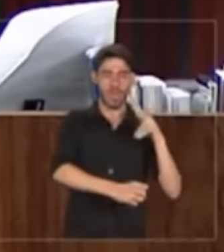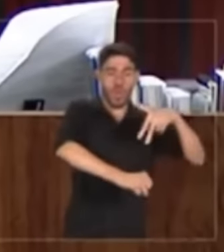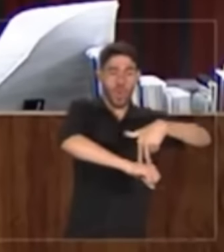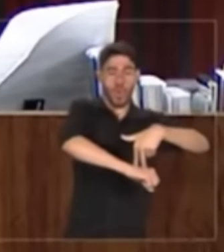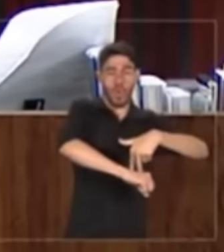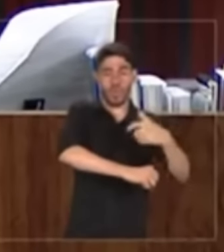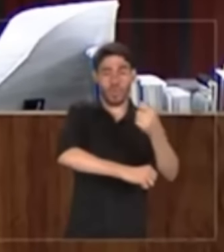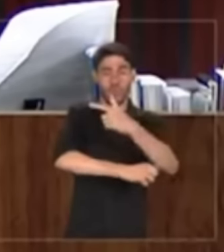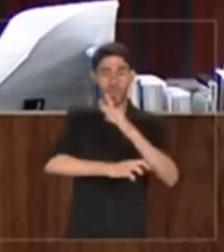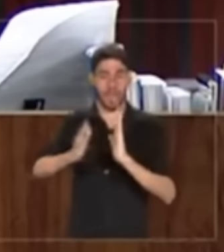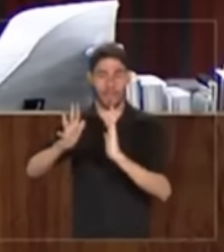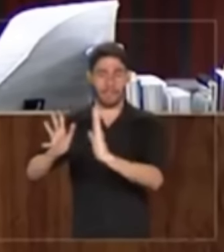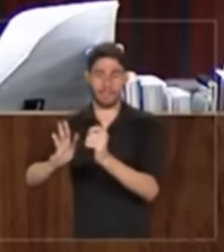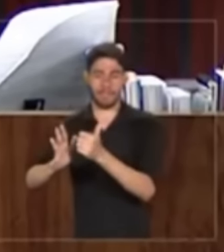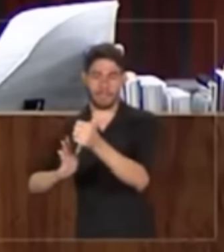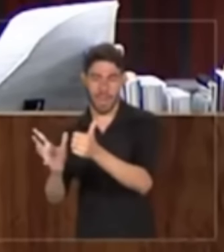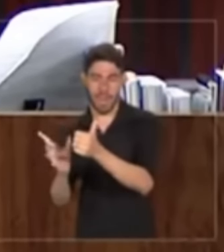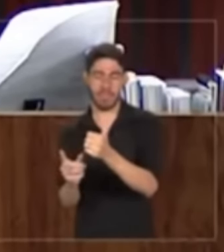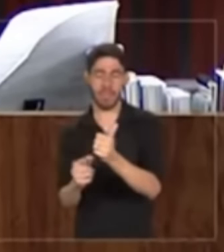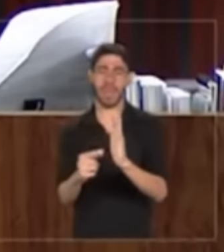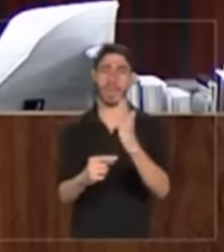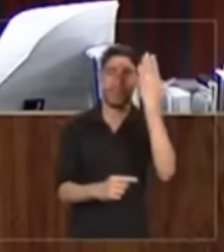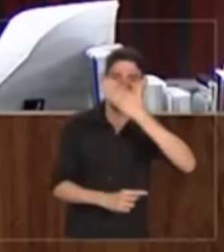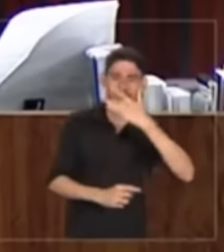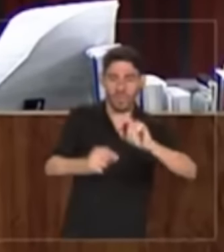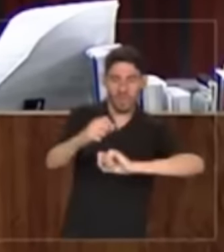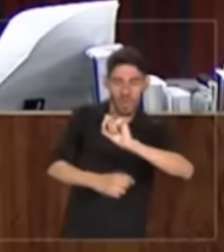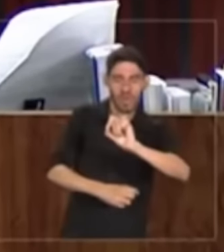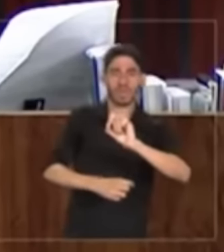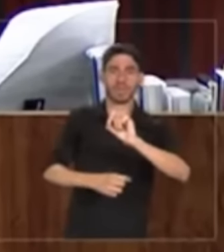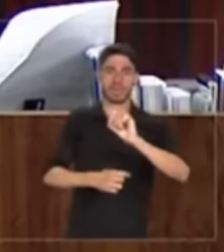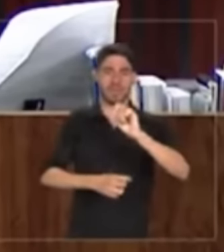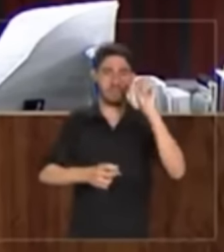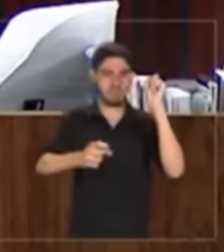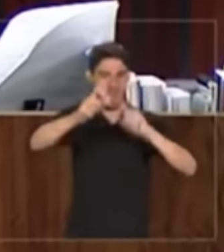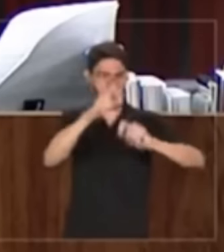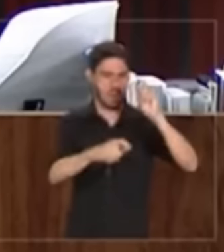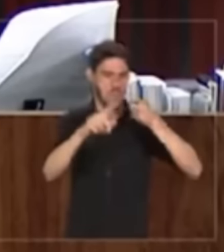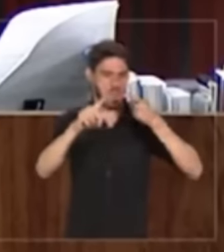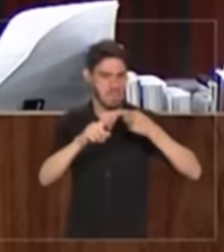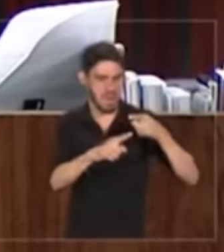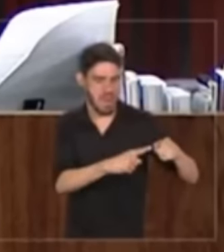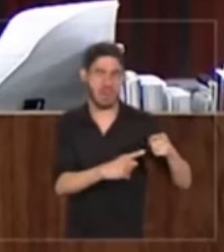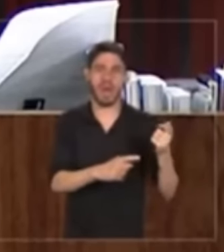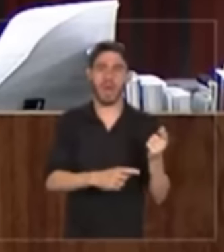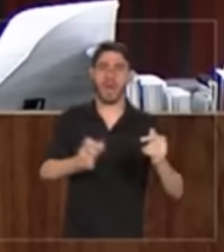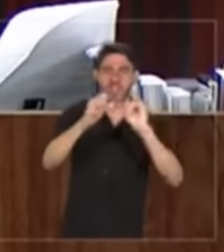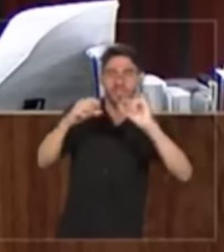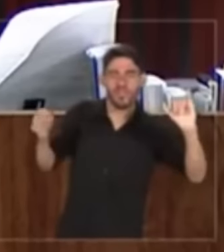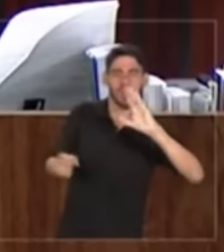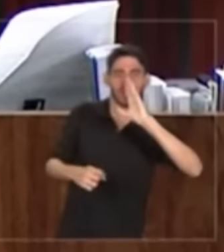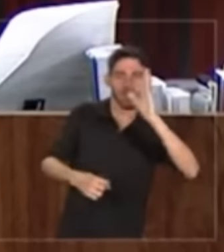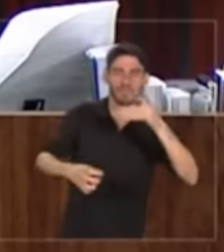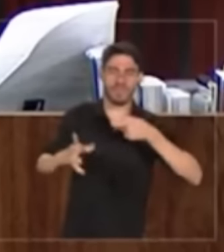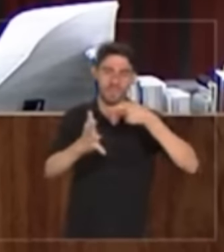turno demonstrando que apesar dos ataques e bombardeio de desinformação da tentativa